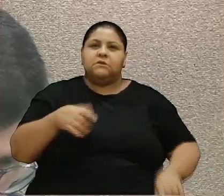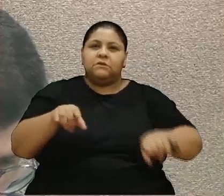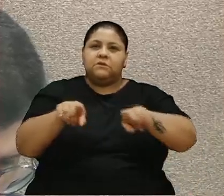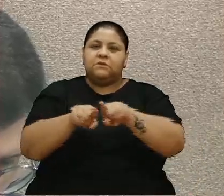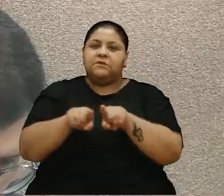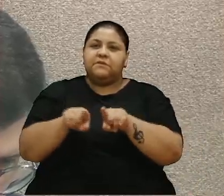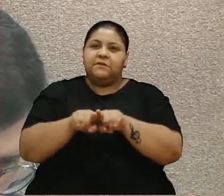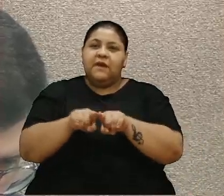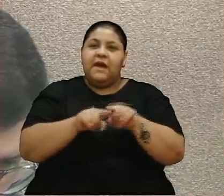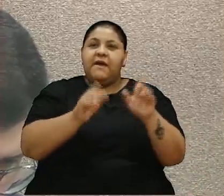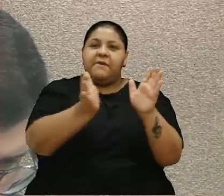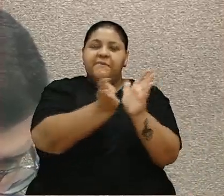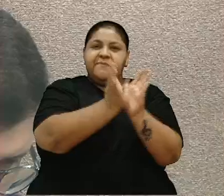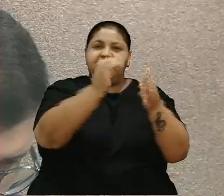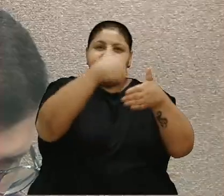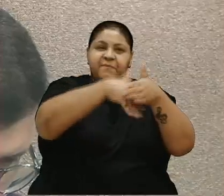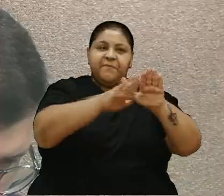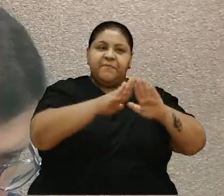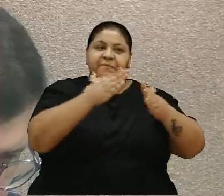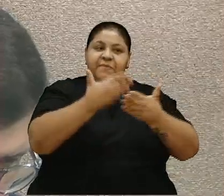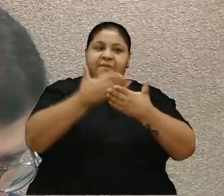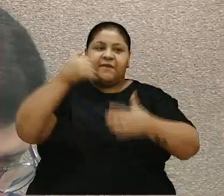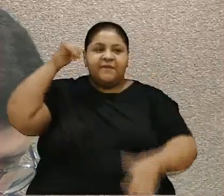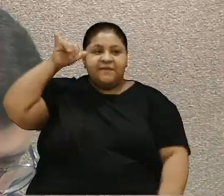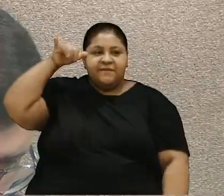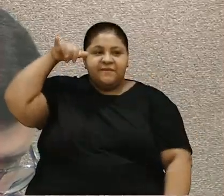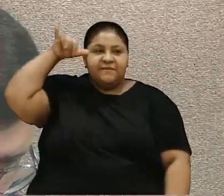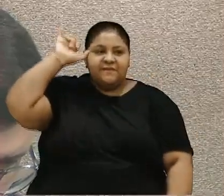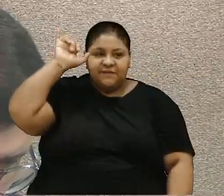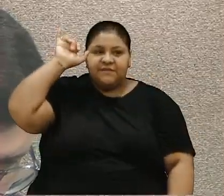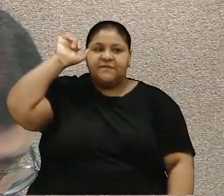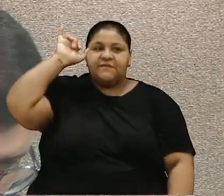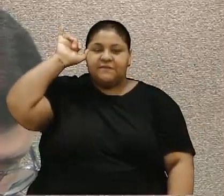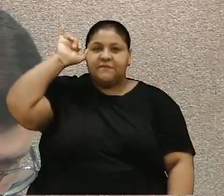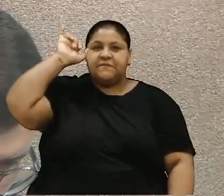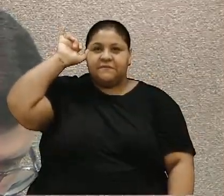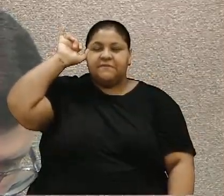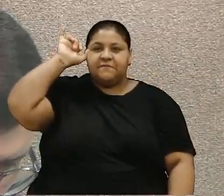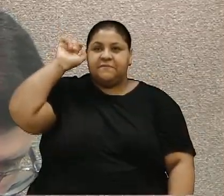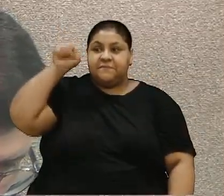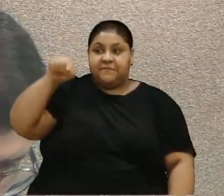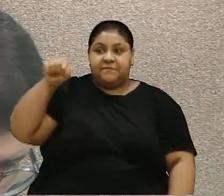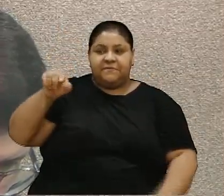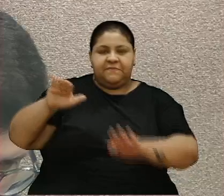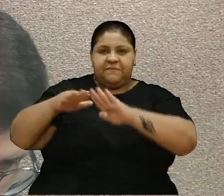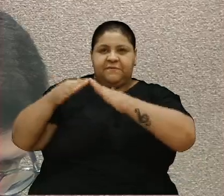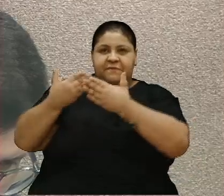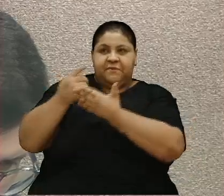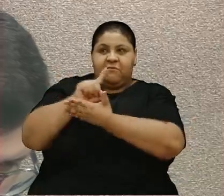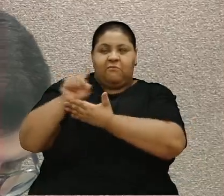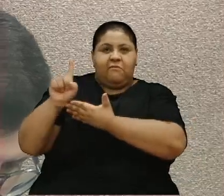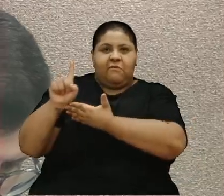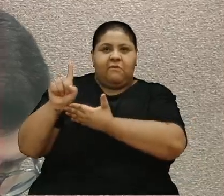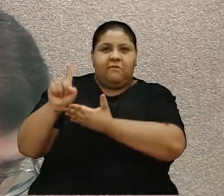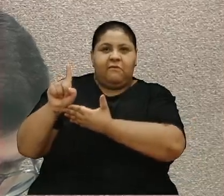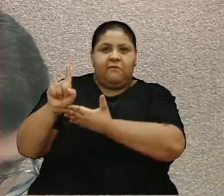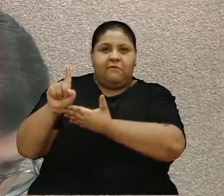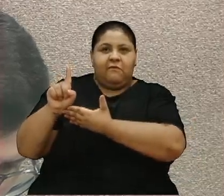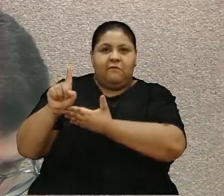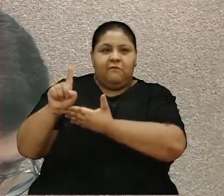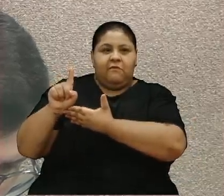entrada dos colégios, para a gente evitar que, entre outros jovens, naquele local, que não sejam os